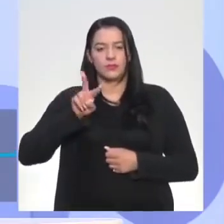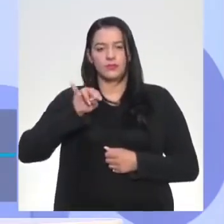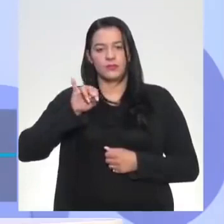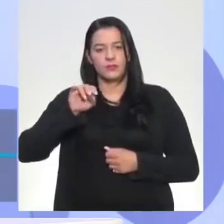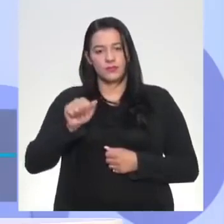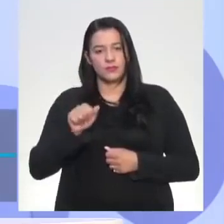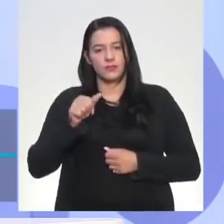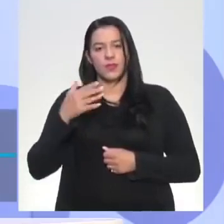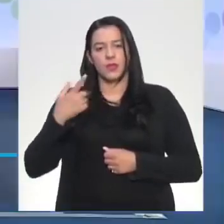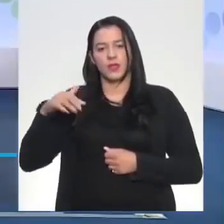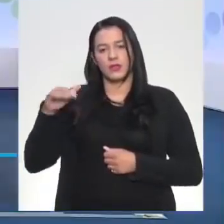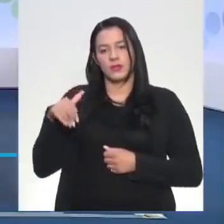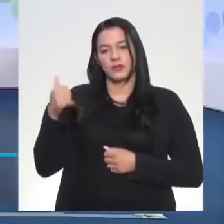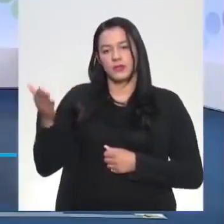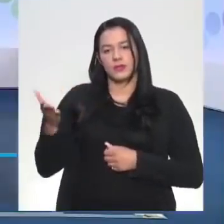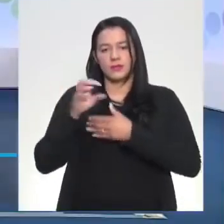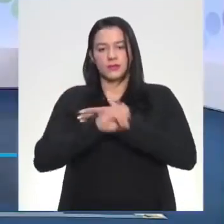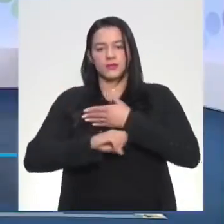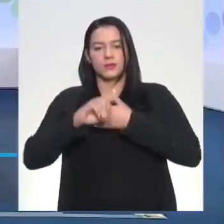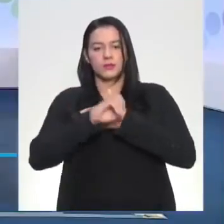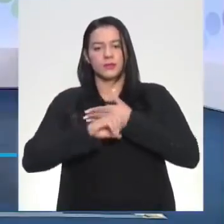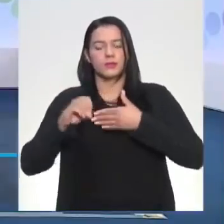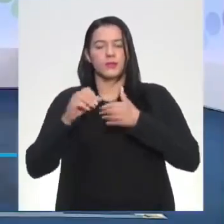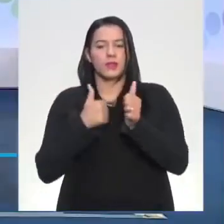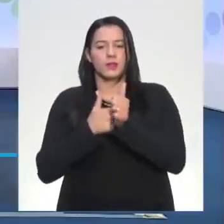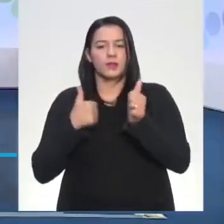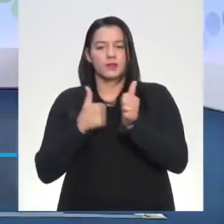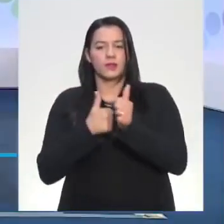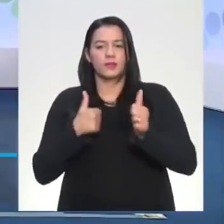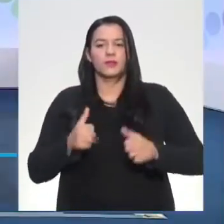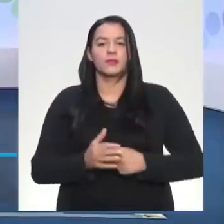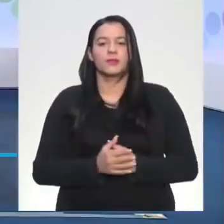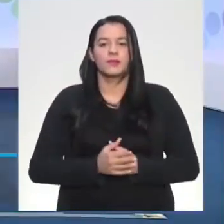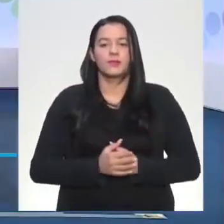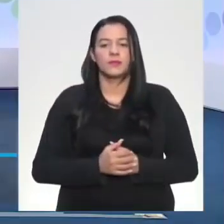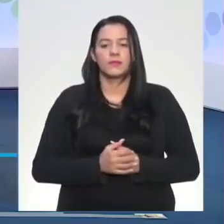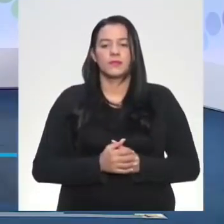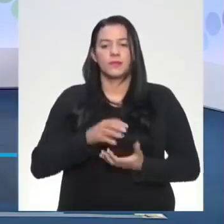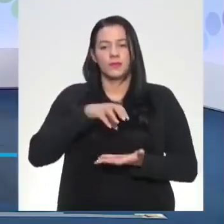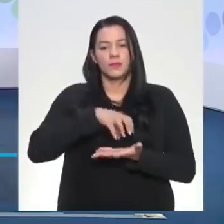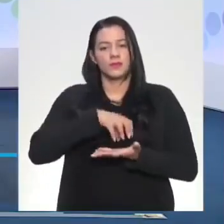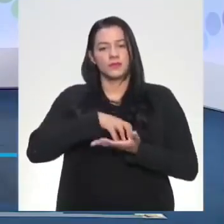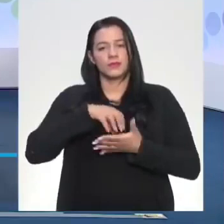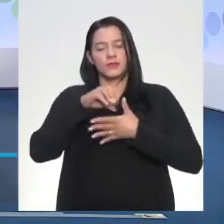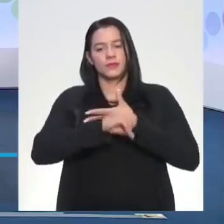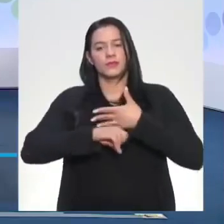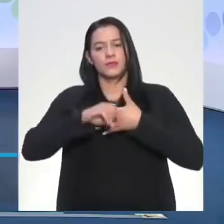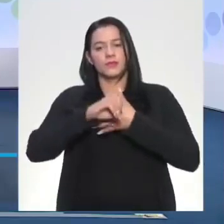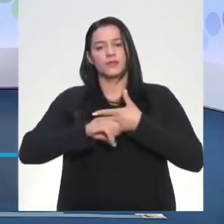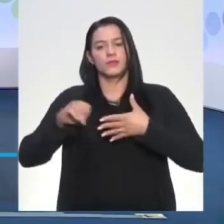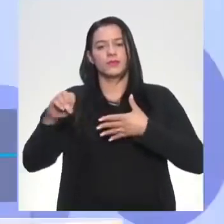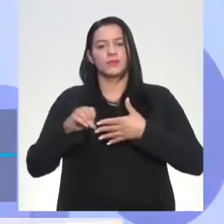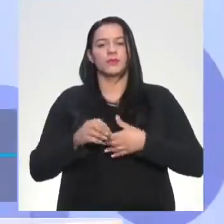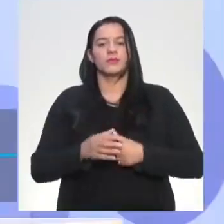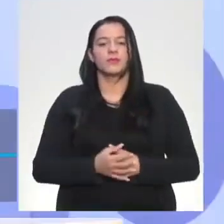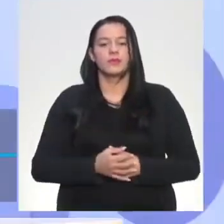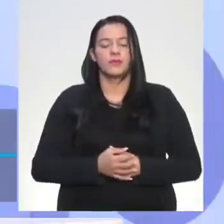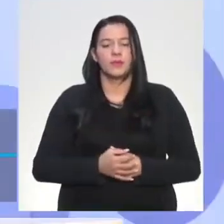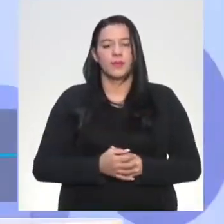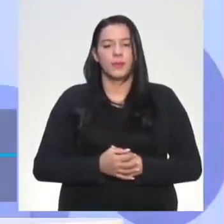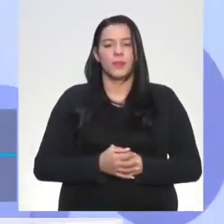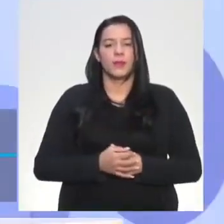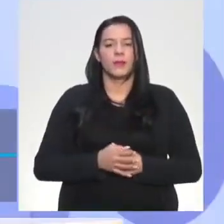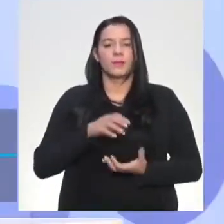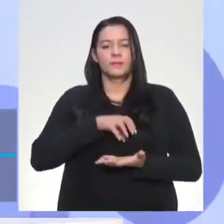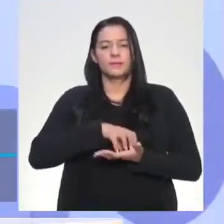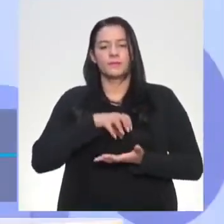Brown, aqui do lado da EFAP. Caramba, que legal. Né? Aqui do lado do Centro de Mídias, diretoria